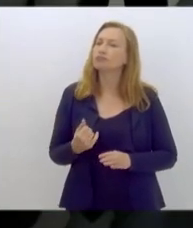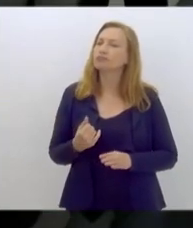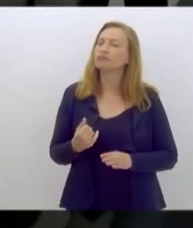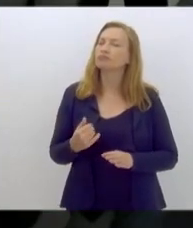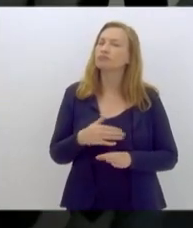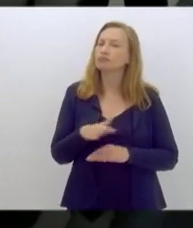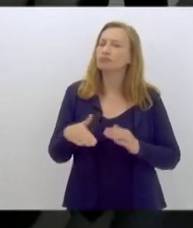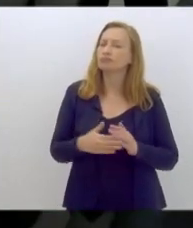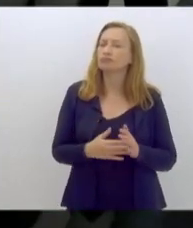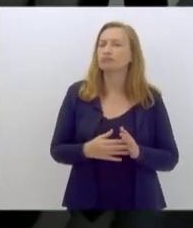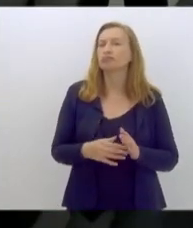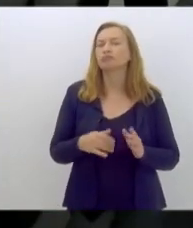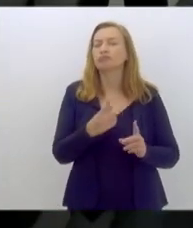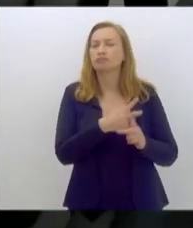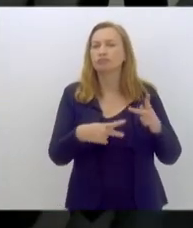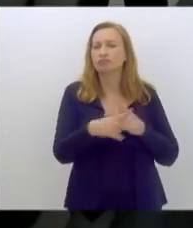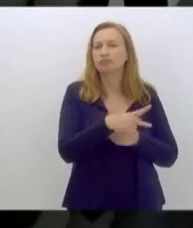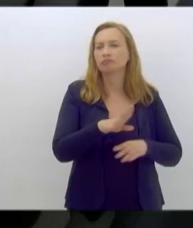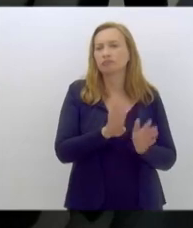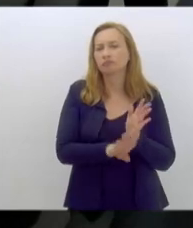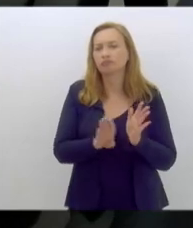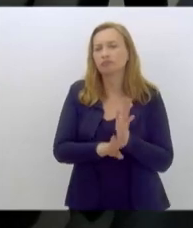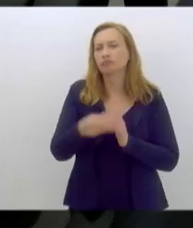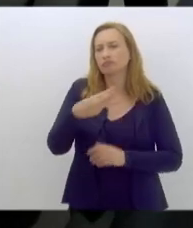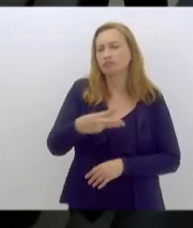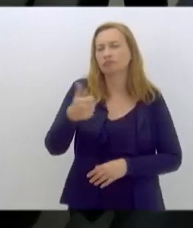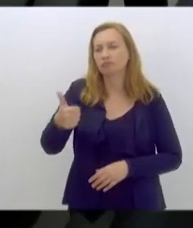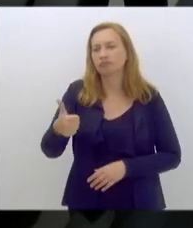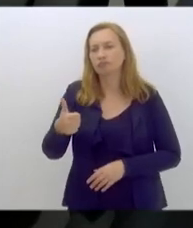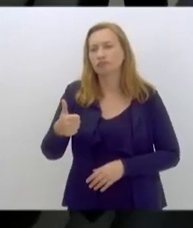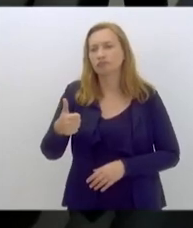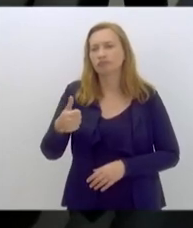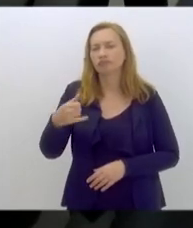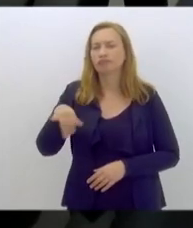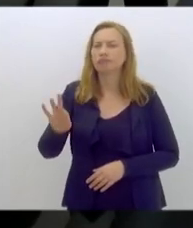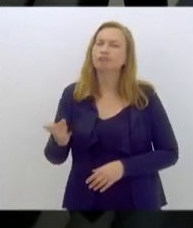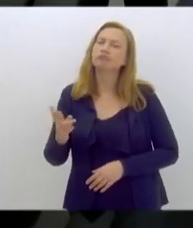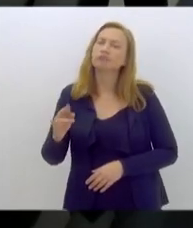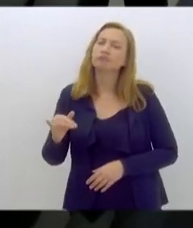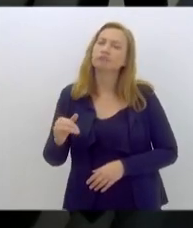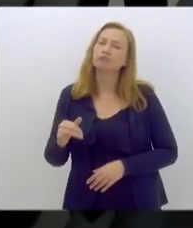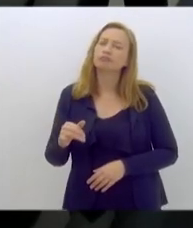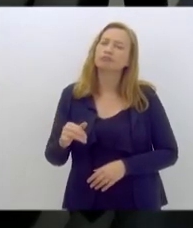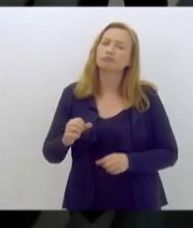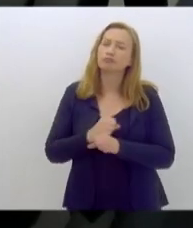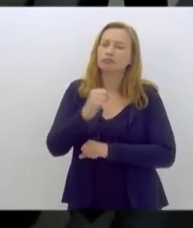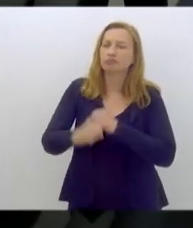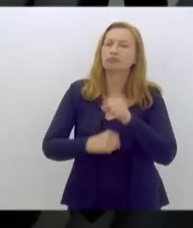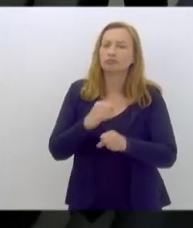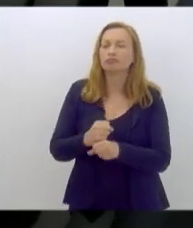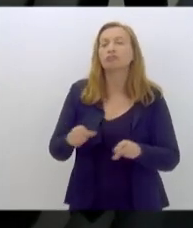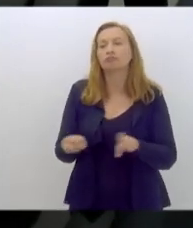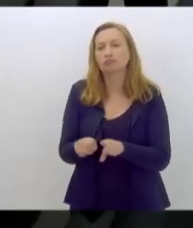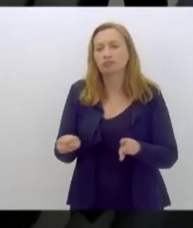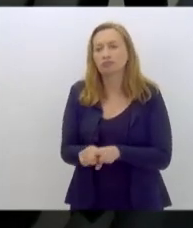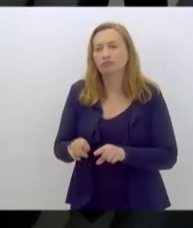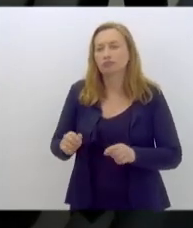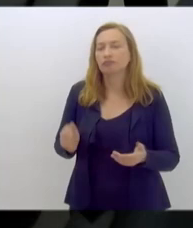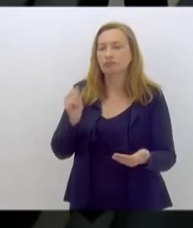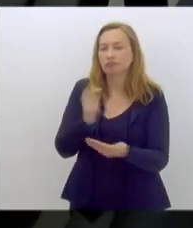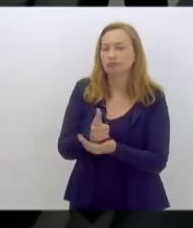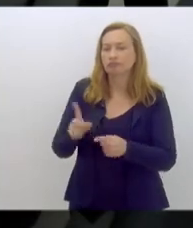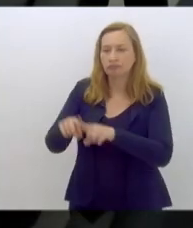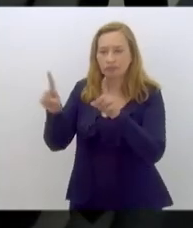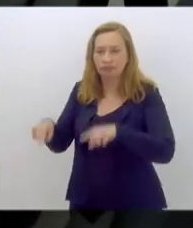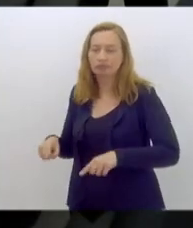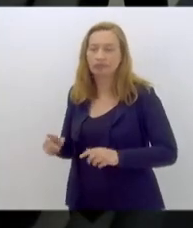o rio previdência ele vai gastar 31 bilhões o ano que vem ah mas tem 22 mas tem a contribuição do Servidor que vai chegar